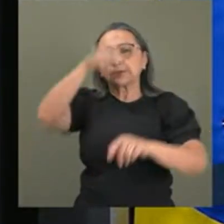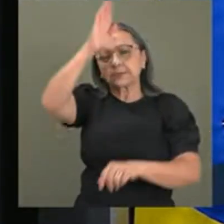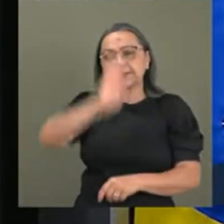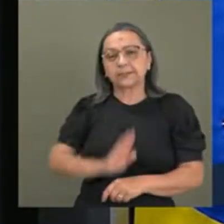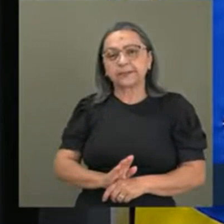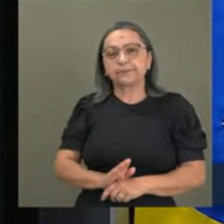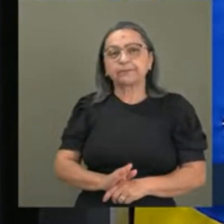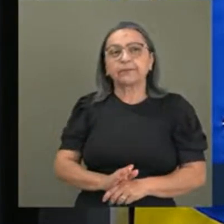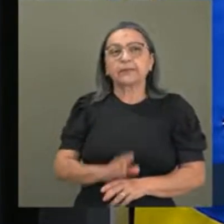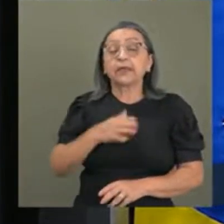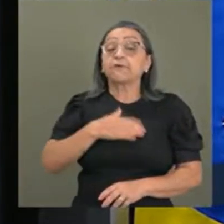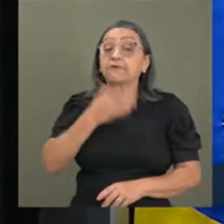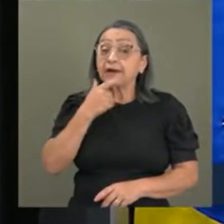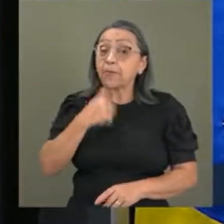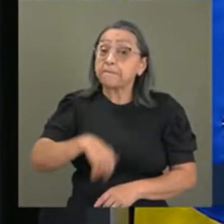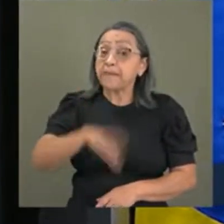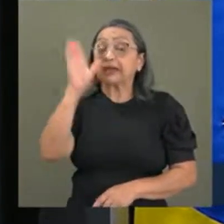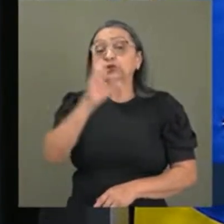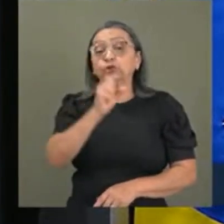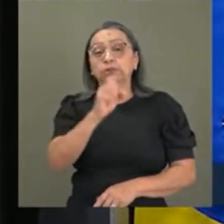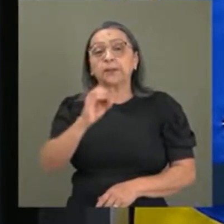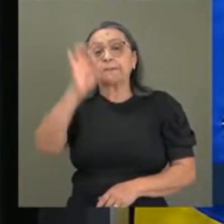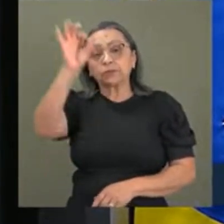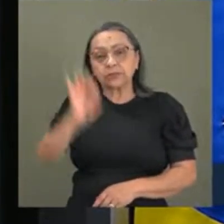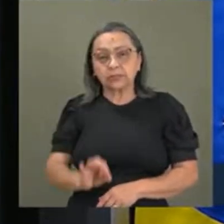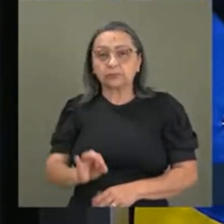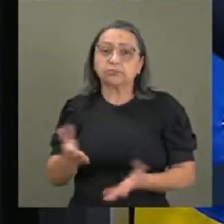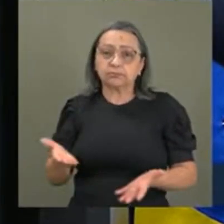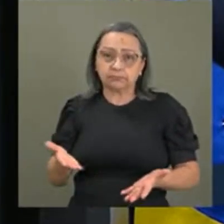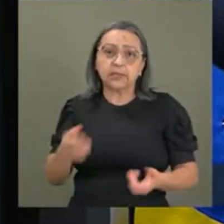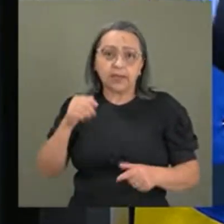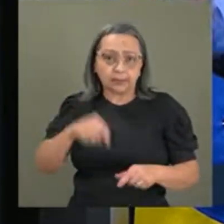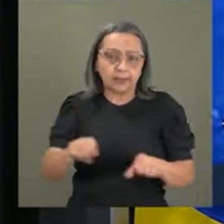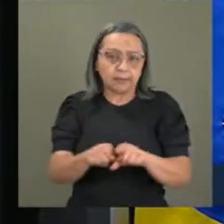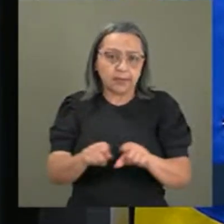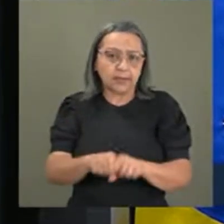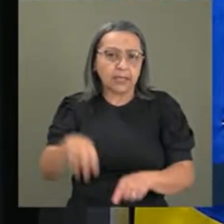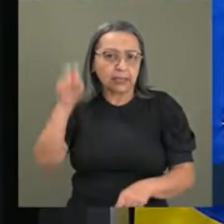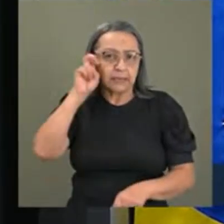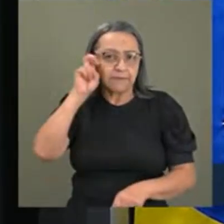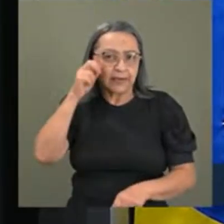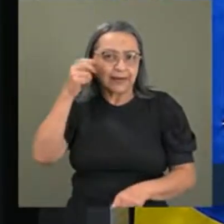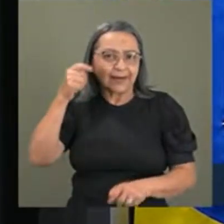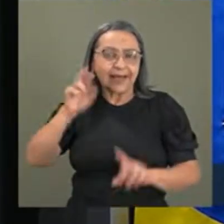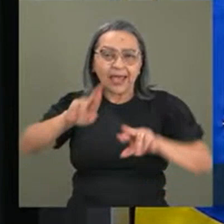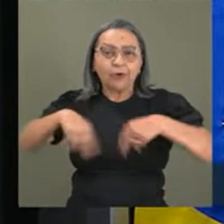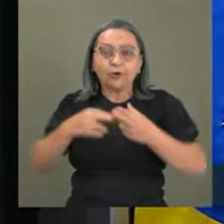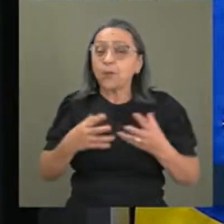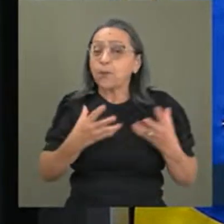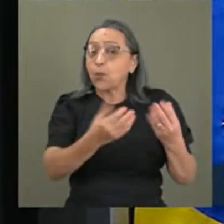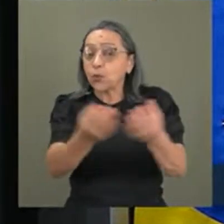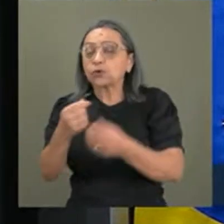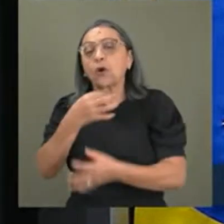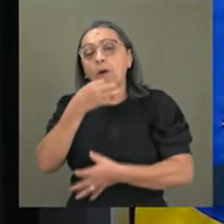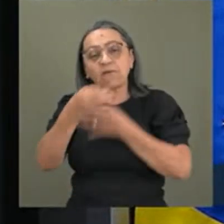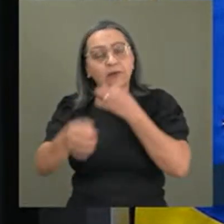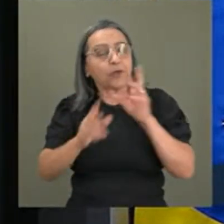população brasileira, eu diria mais de 80%, e esse número foi relembrado por vários participantes aqui,